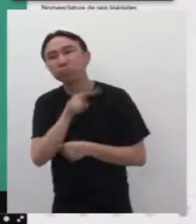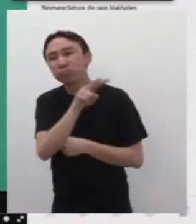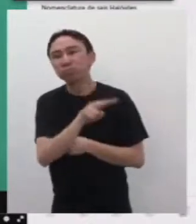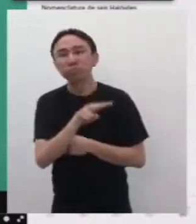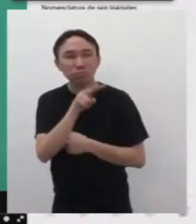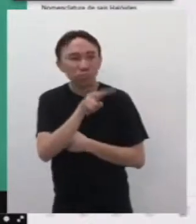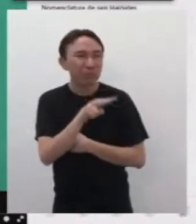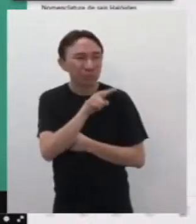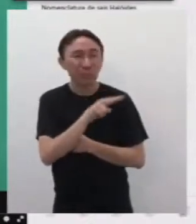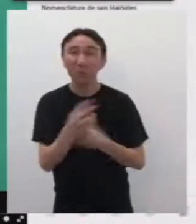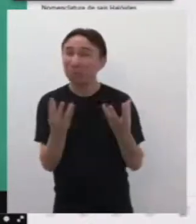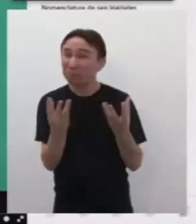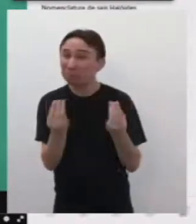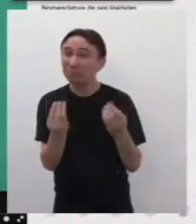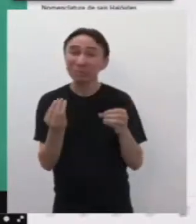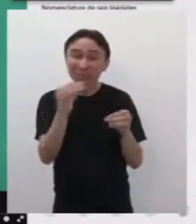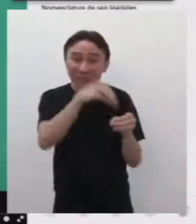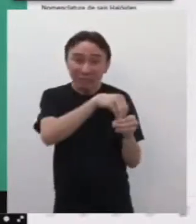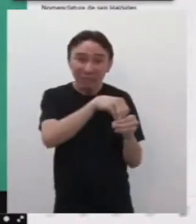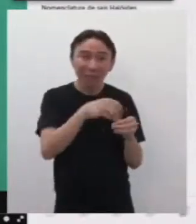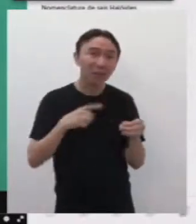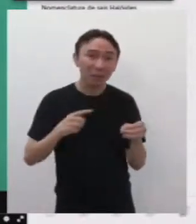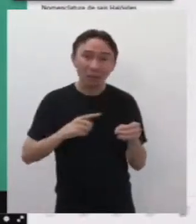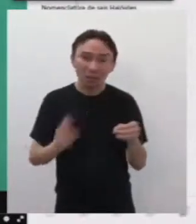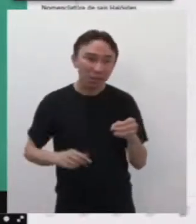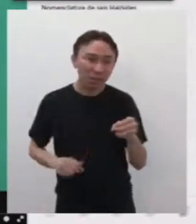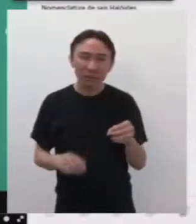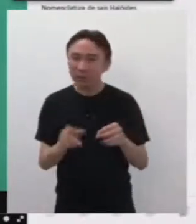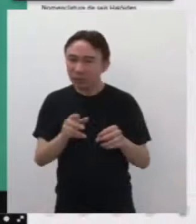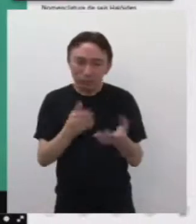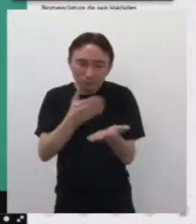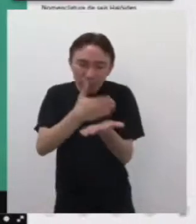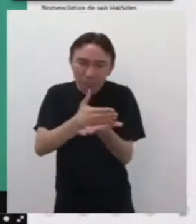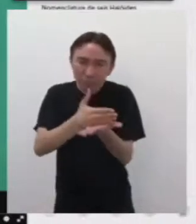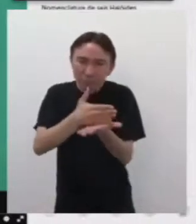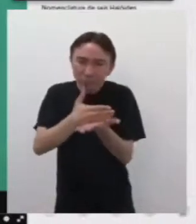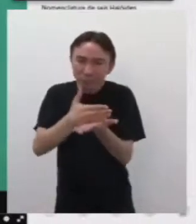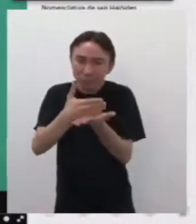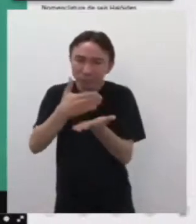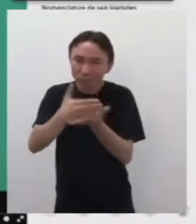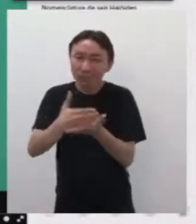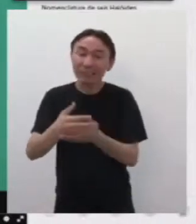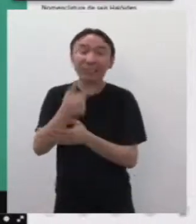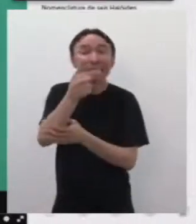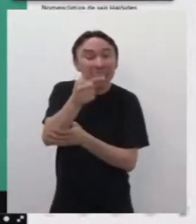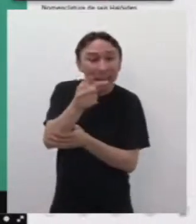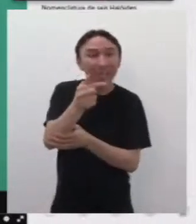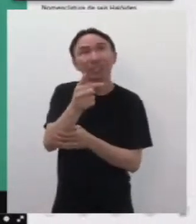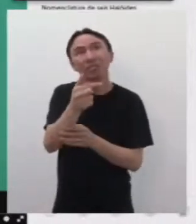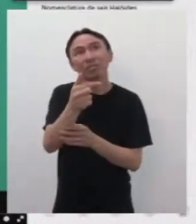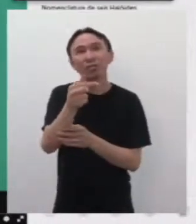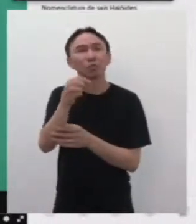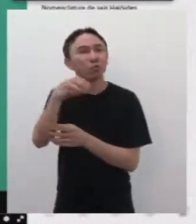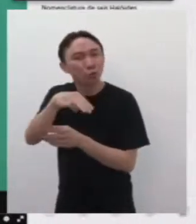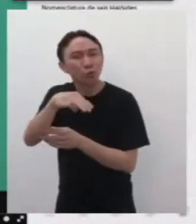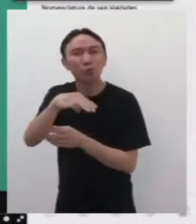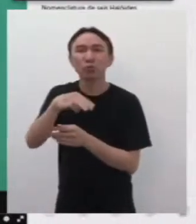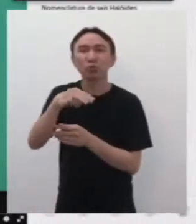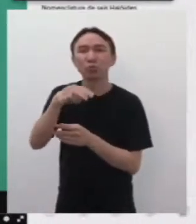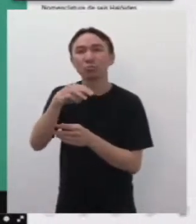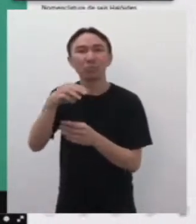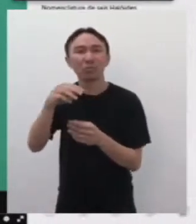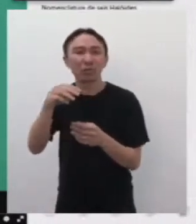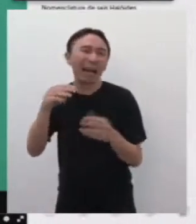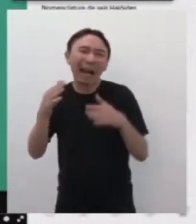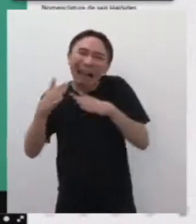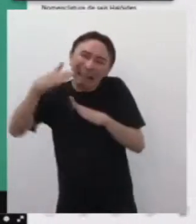muito conteúdo. Então, a gente quebrou em pequenos blocos de 7, 4, até 8 minutos. Então, de 4 a 8 minutos, para que o aluno